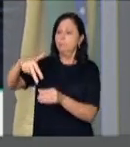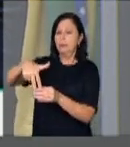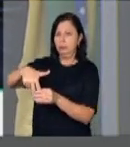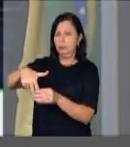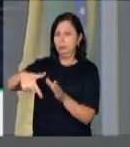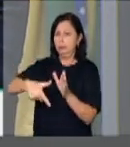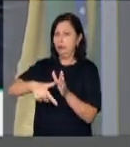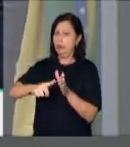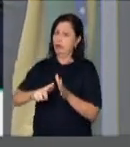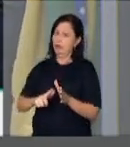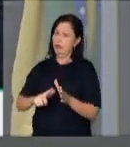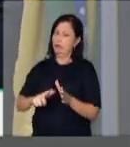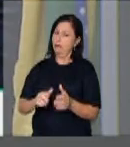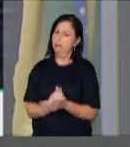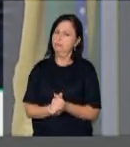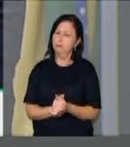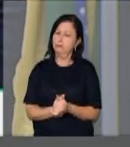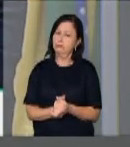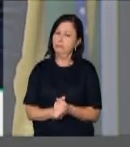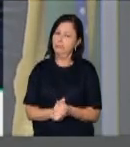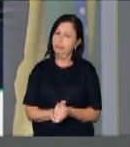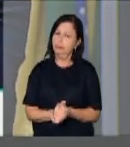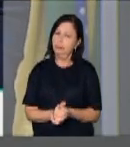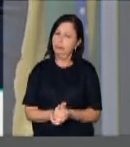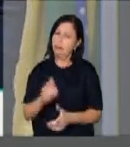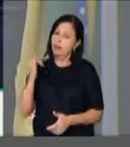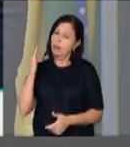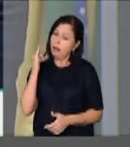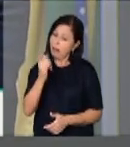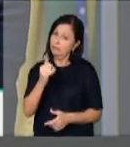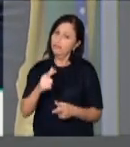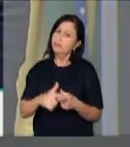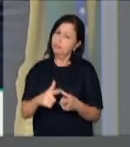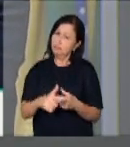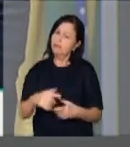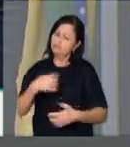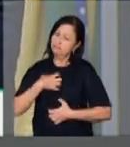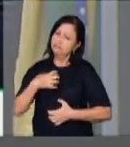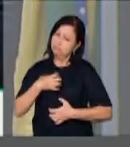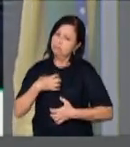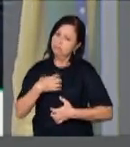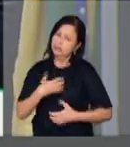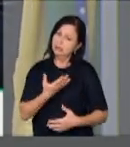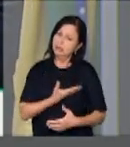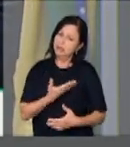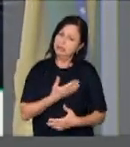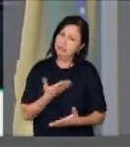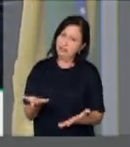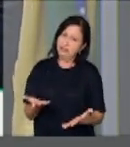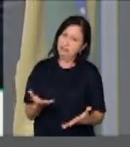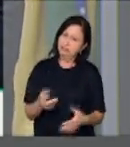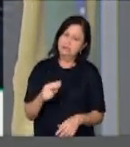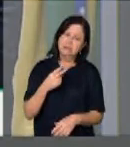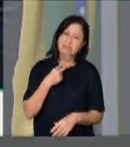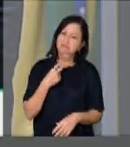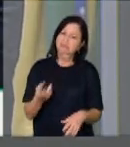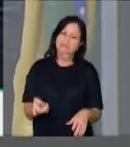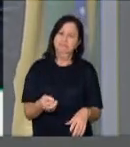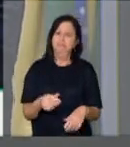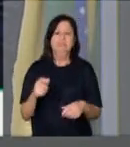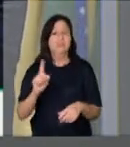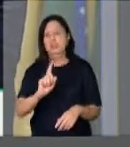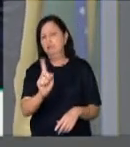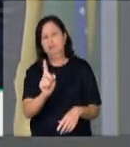falo eu aviso porque sou amigo não sou puxa saco eu sou amigo